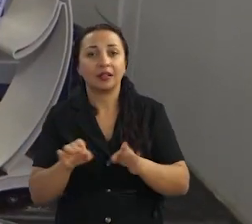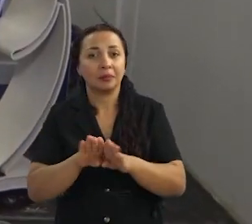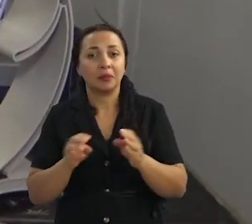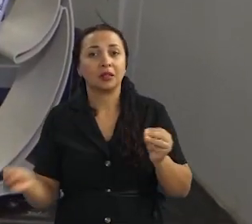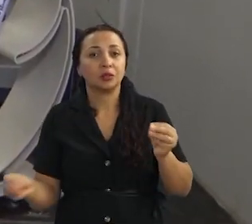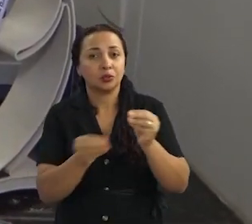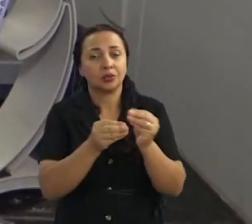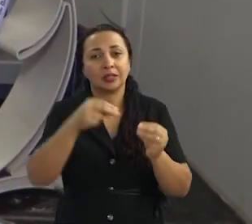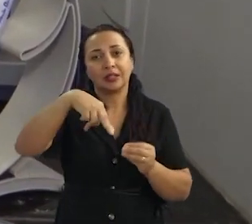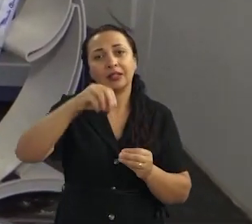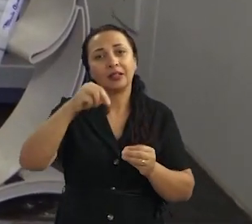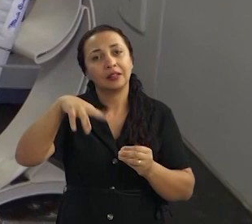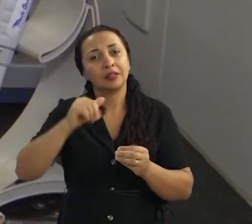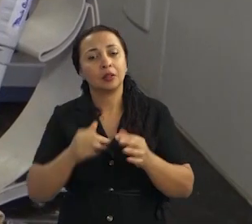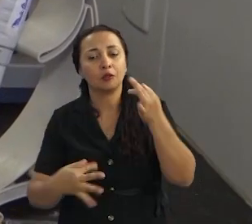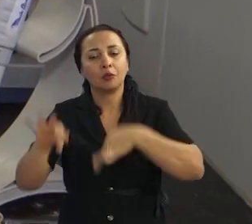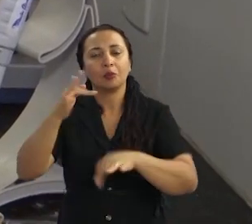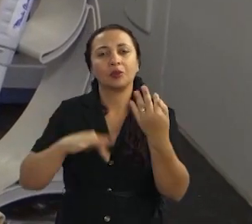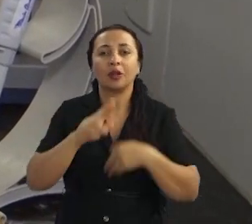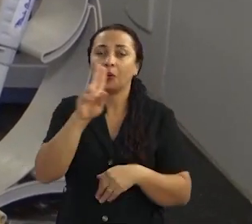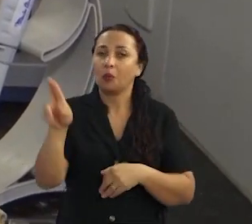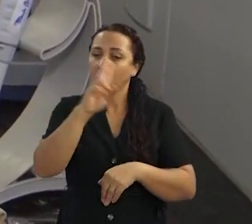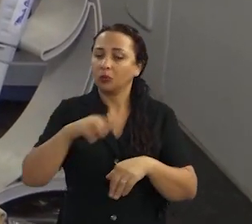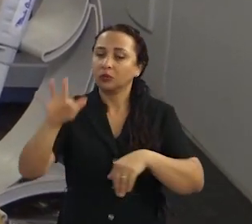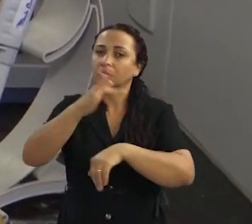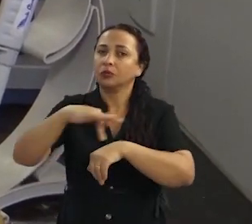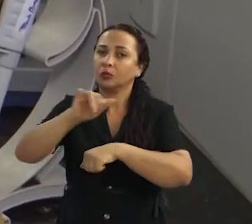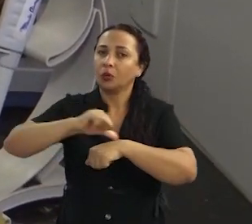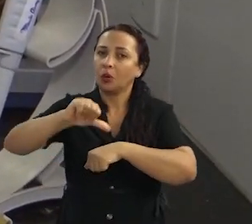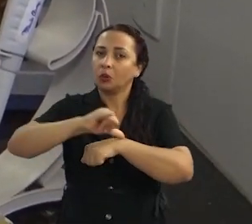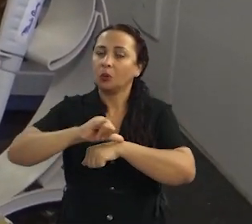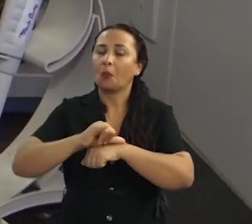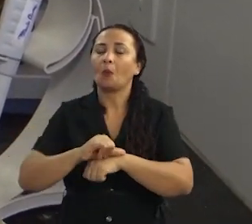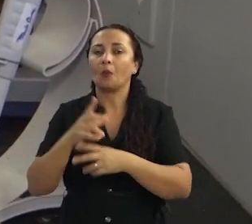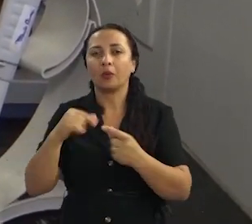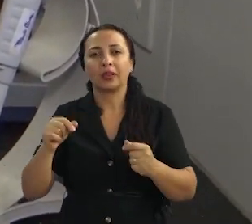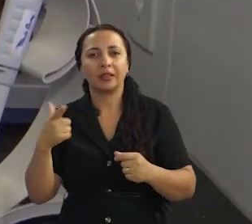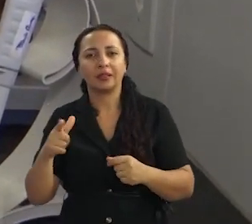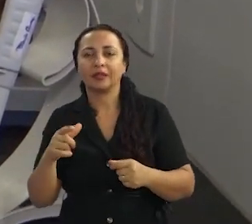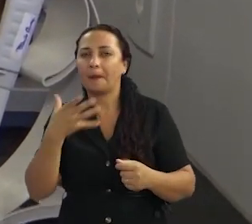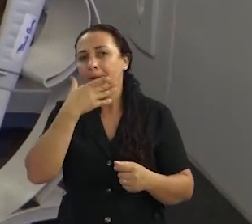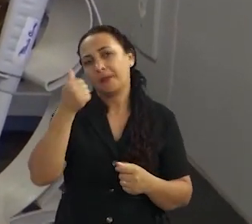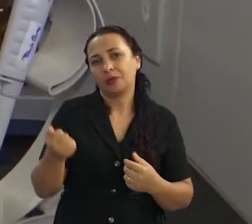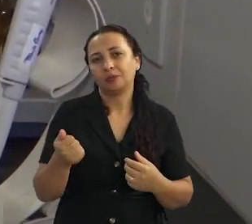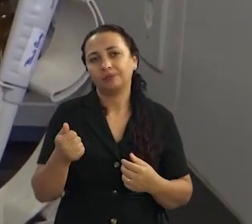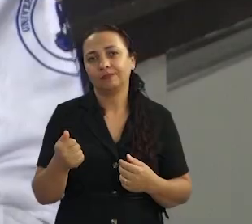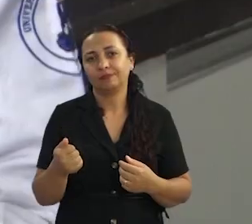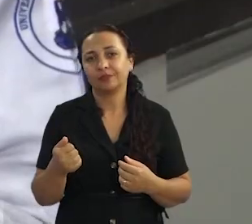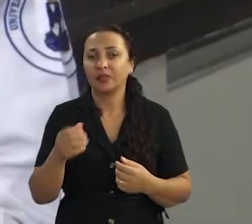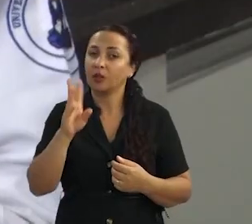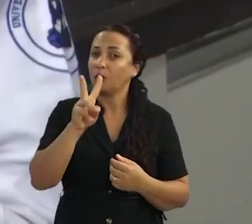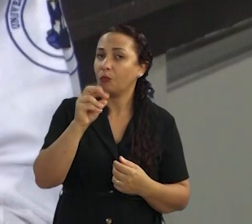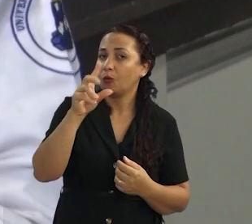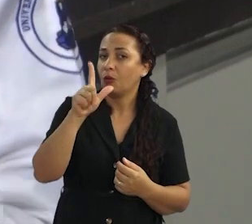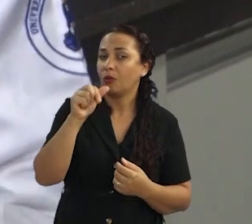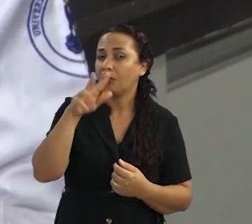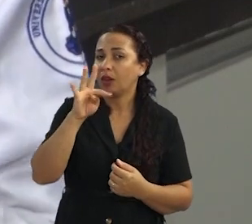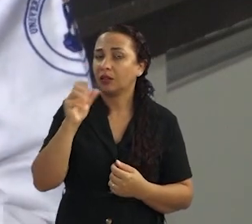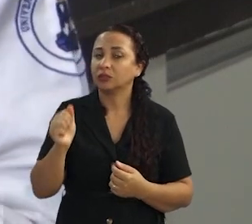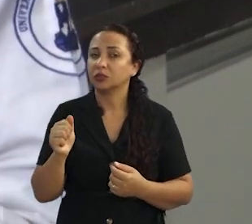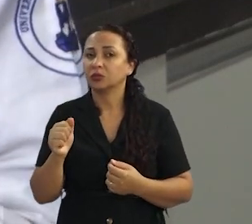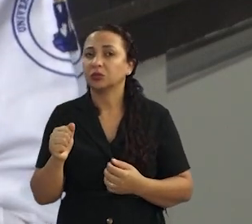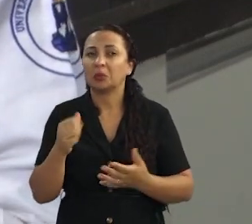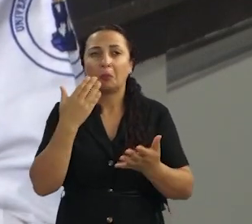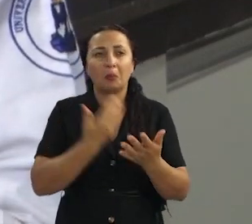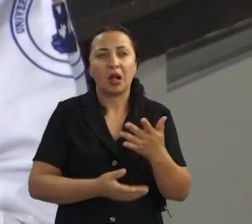uma nanoformulação, tendo em vista que utilizar esse óleo puro extraído, tem algumas desvantagens. Por exemplo, ele é volátil, ele